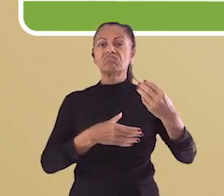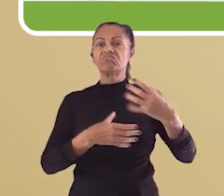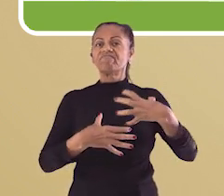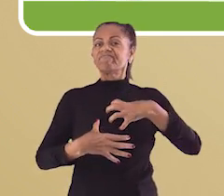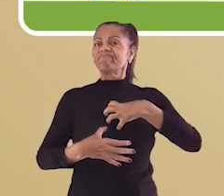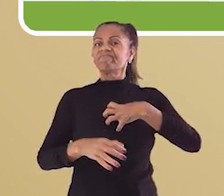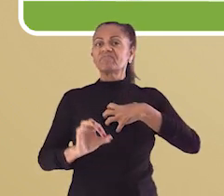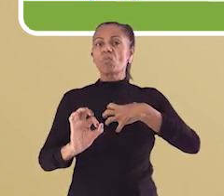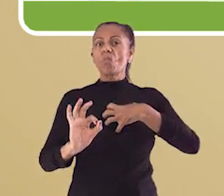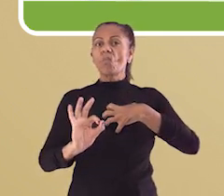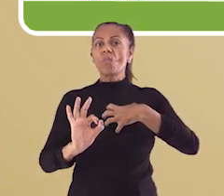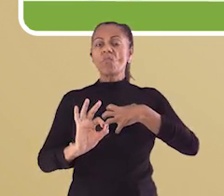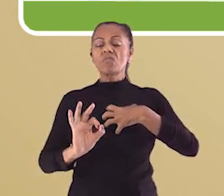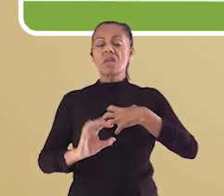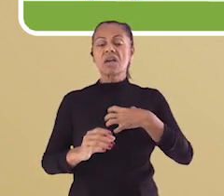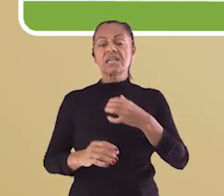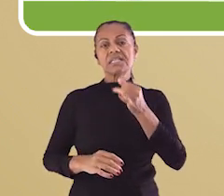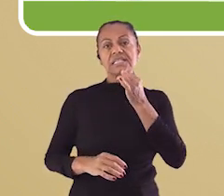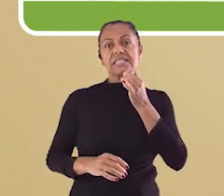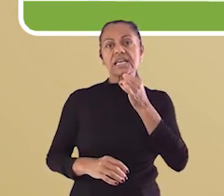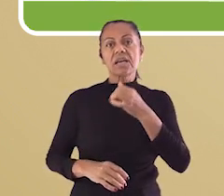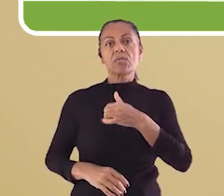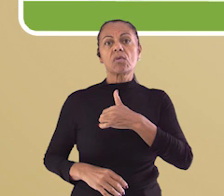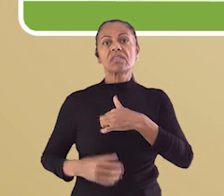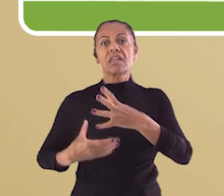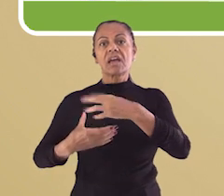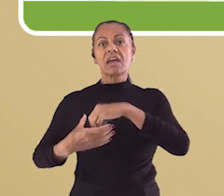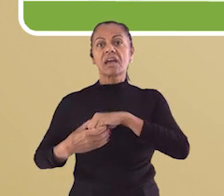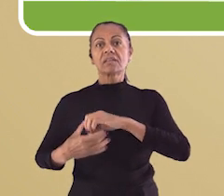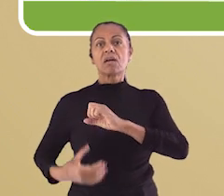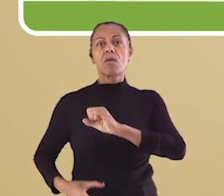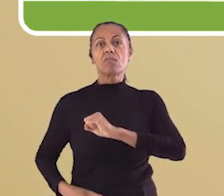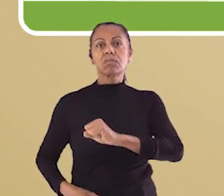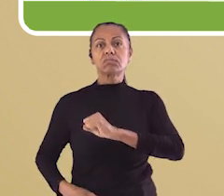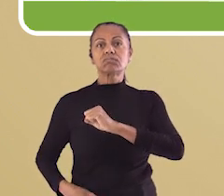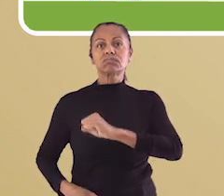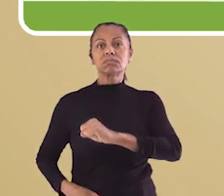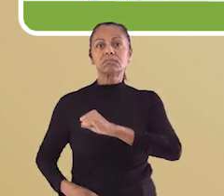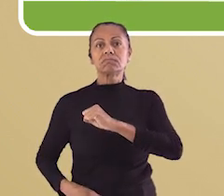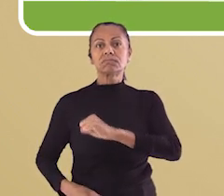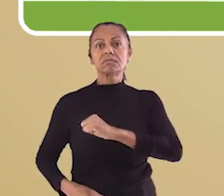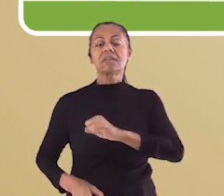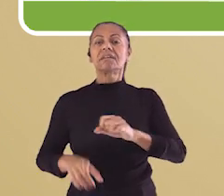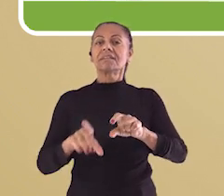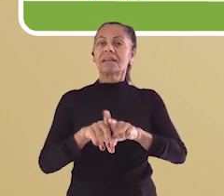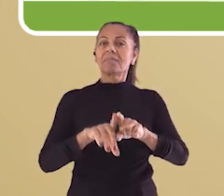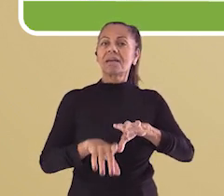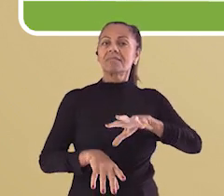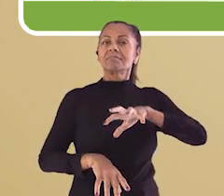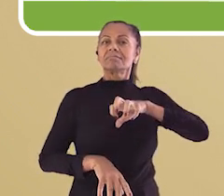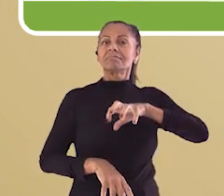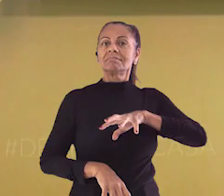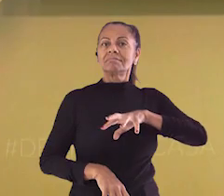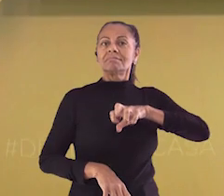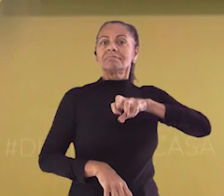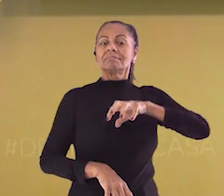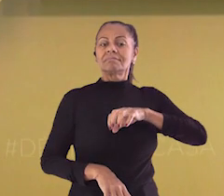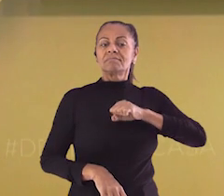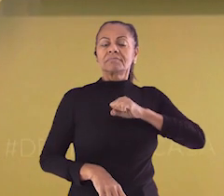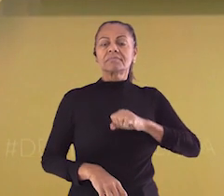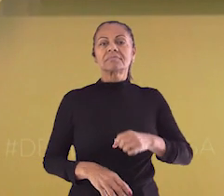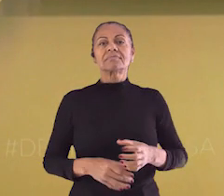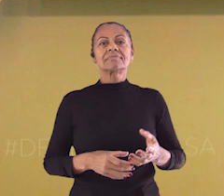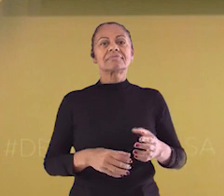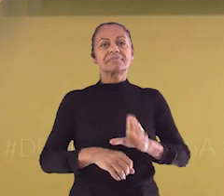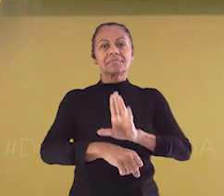são aqueles que fazemos sem que a gente perceba, como, por exemplo, batimentos cardíacos e a respiração. Os